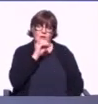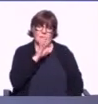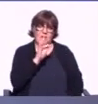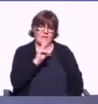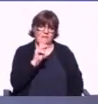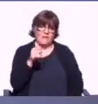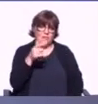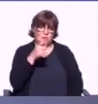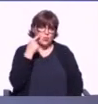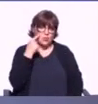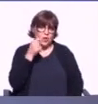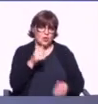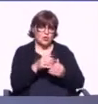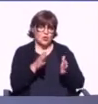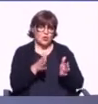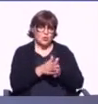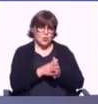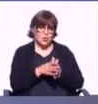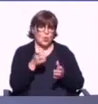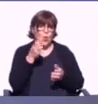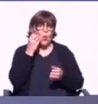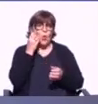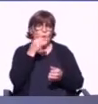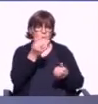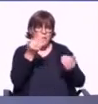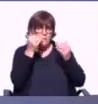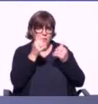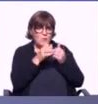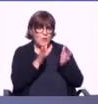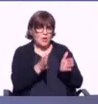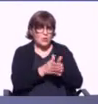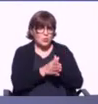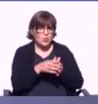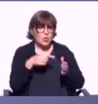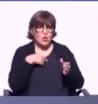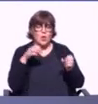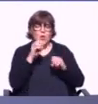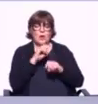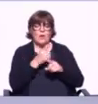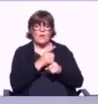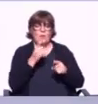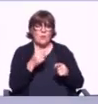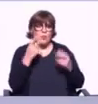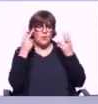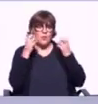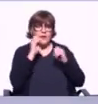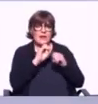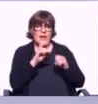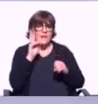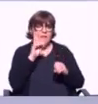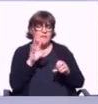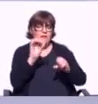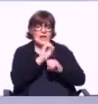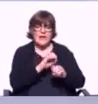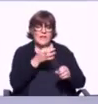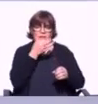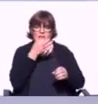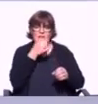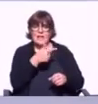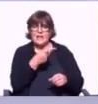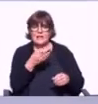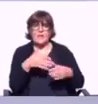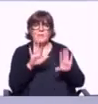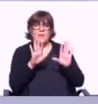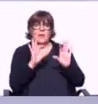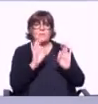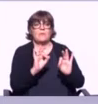que tu conheces essas coisas todas, como é que tu foste informado disso tudo. Eu não fui porque não os ouvi nem vi a falar nas televisões sobre isso. Mas pronto,